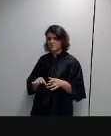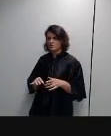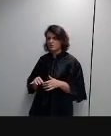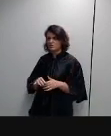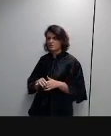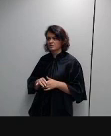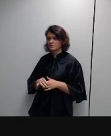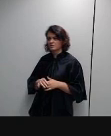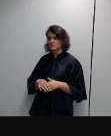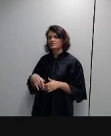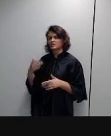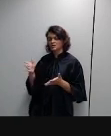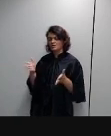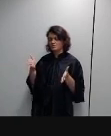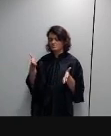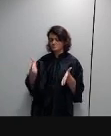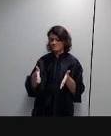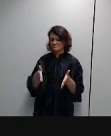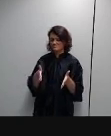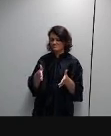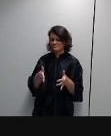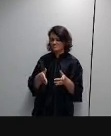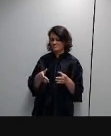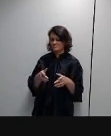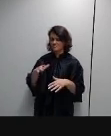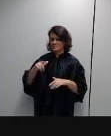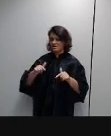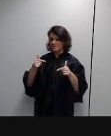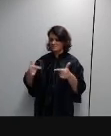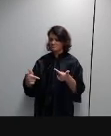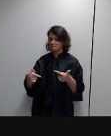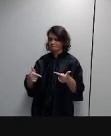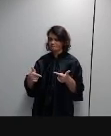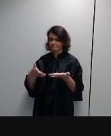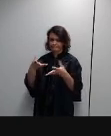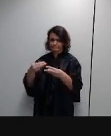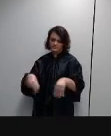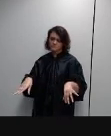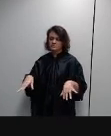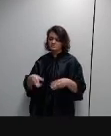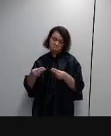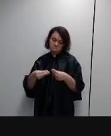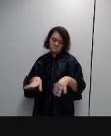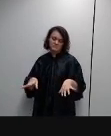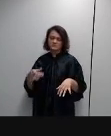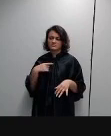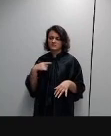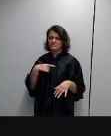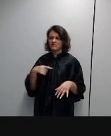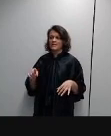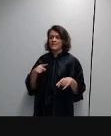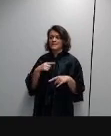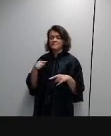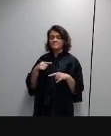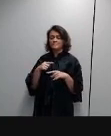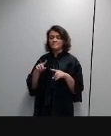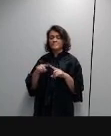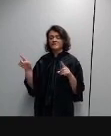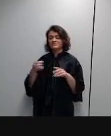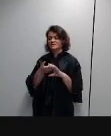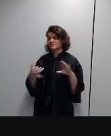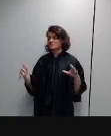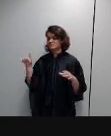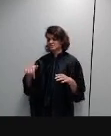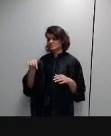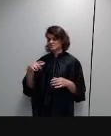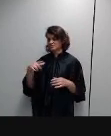redação das súmulas é o momento cai mesmo Mas neste caso aqui tem um singularidade é isso que não é para dizer bonito hoje